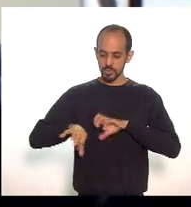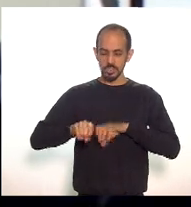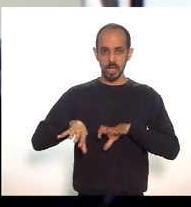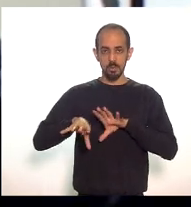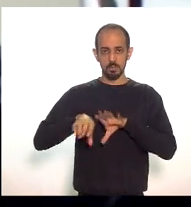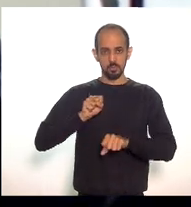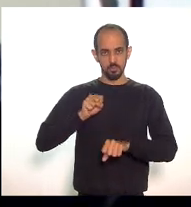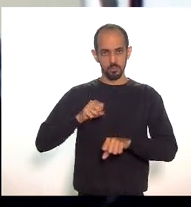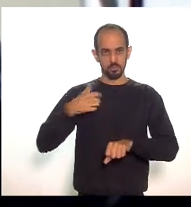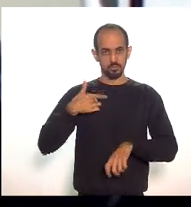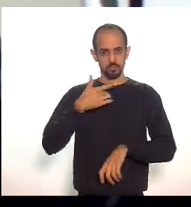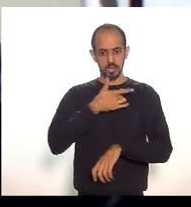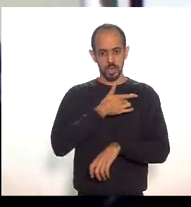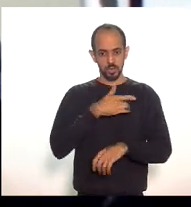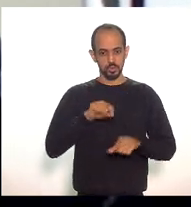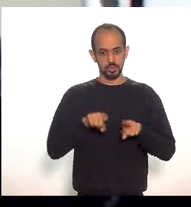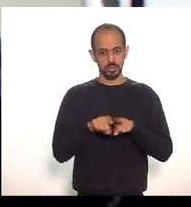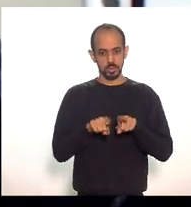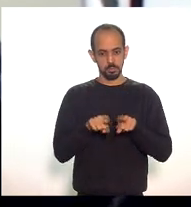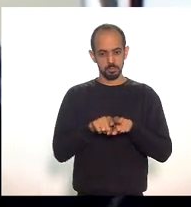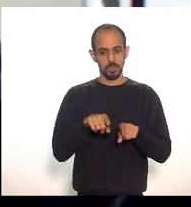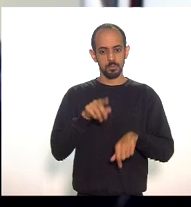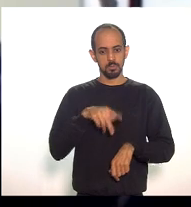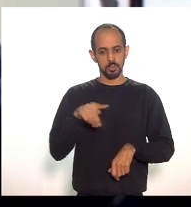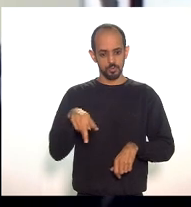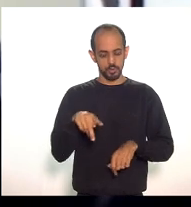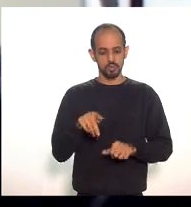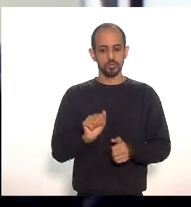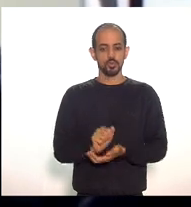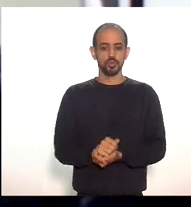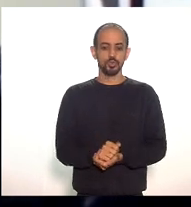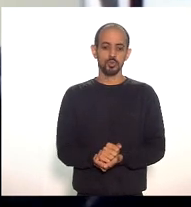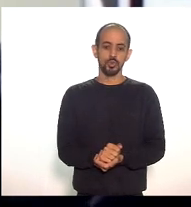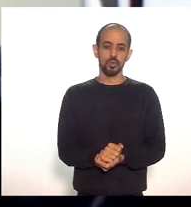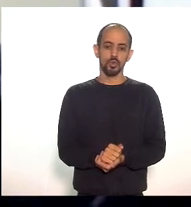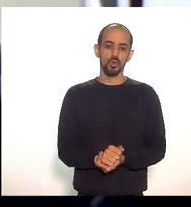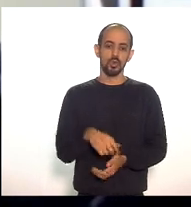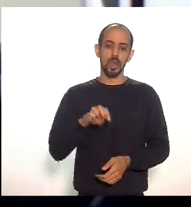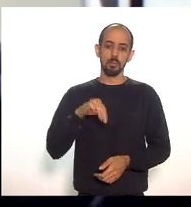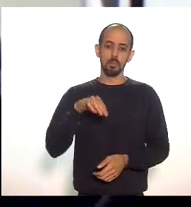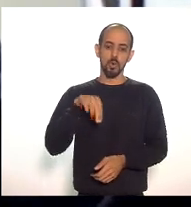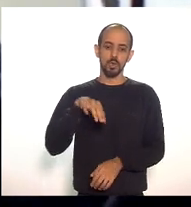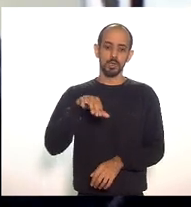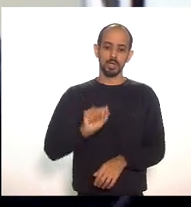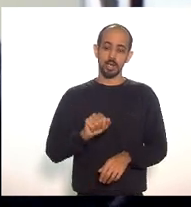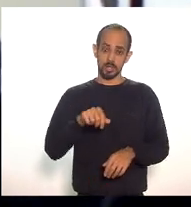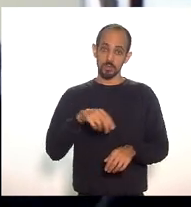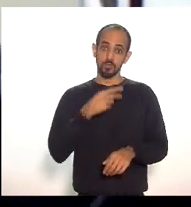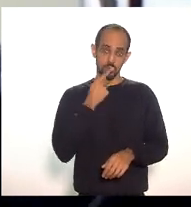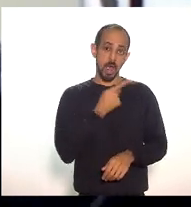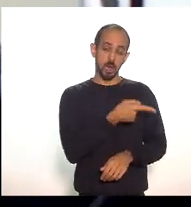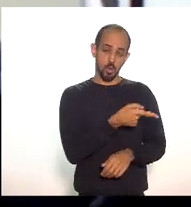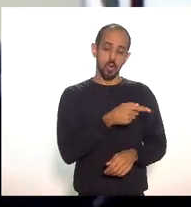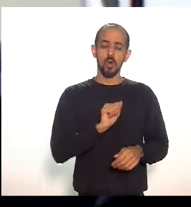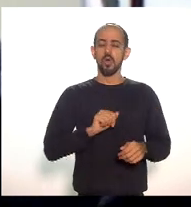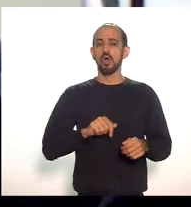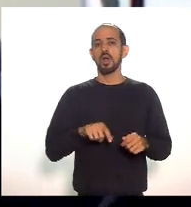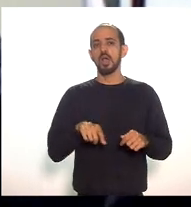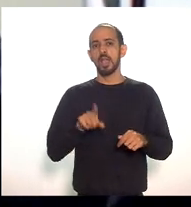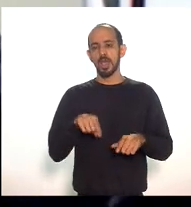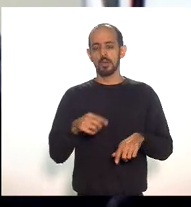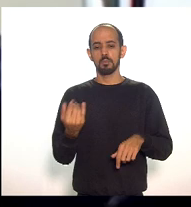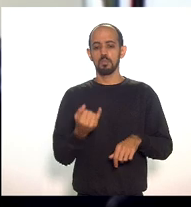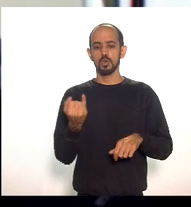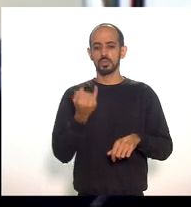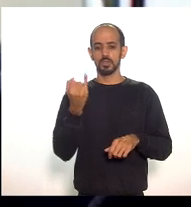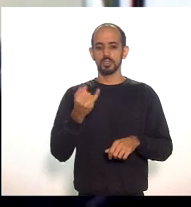Único de Saúde Eu sou professor da Escola Politécnica de saúde Joaquim Venâncio que a deputada Mônica Francisco fez referência EA muito importante a gente no